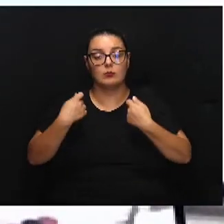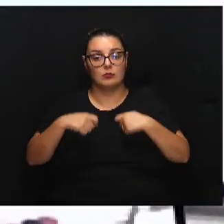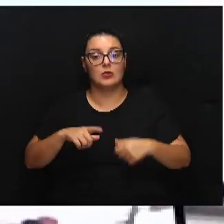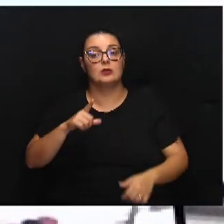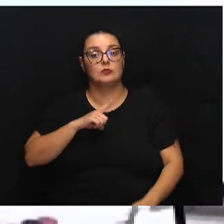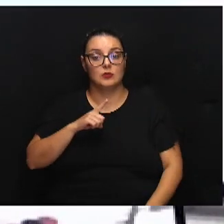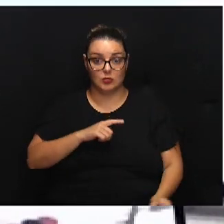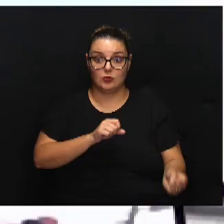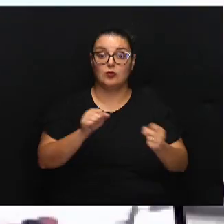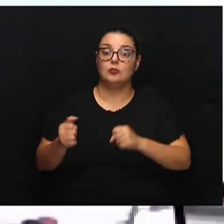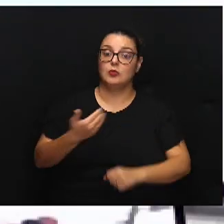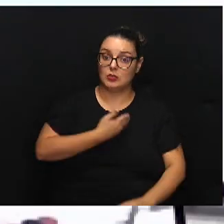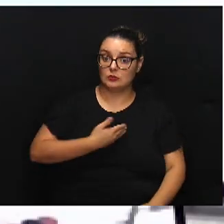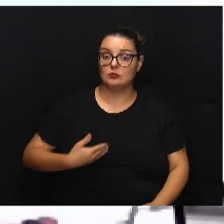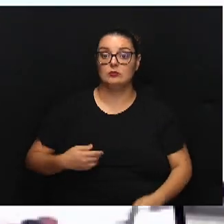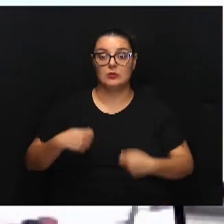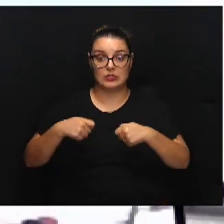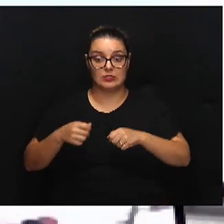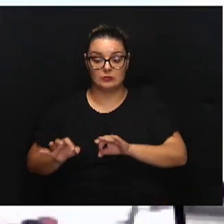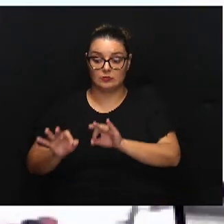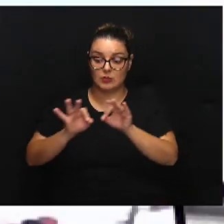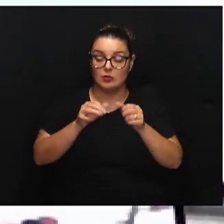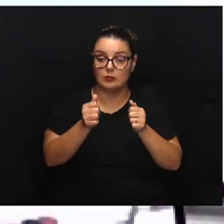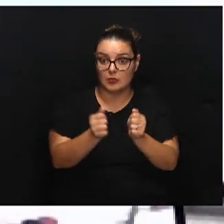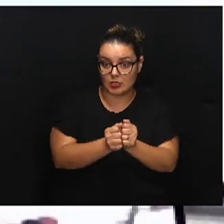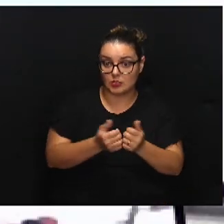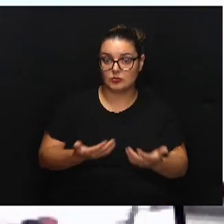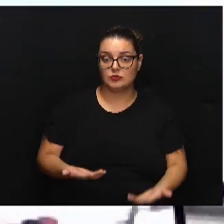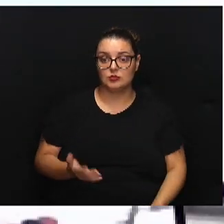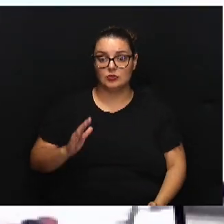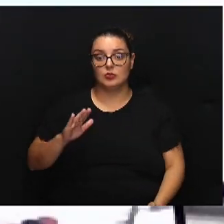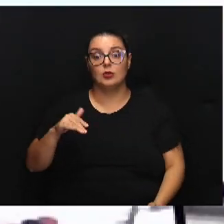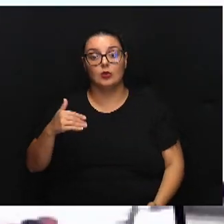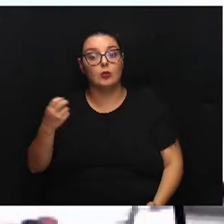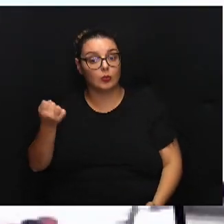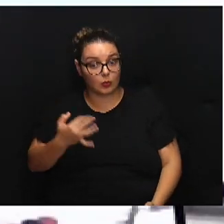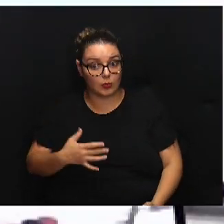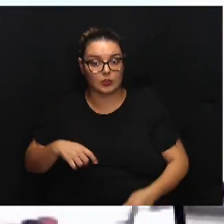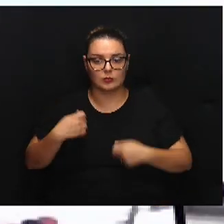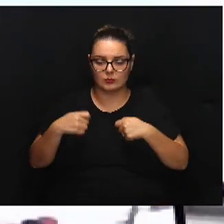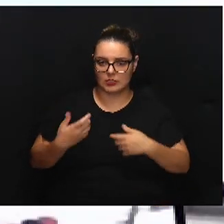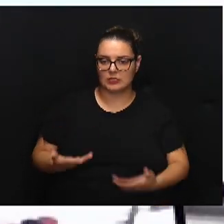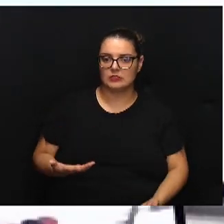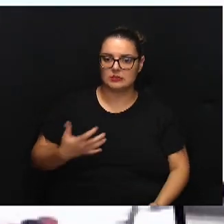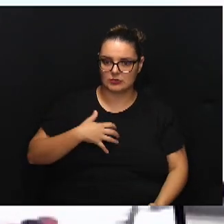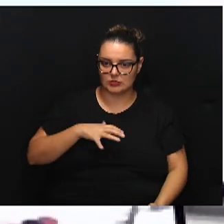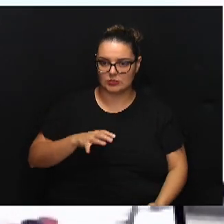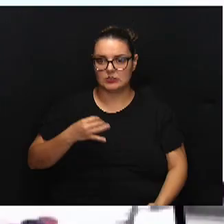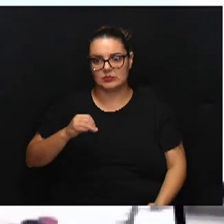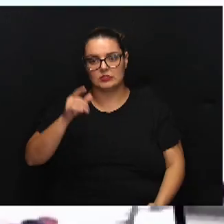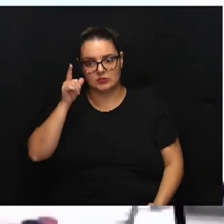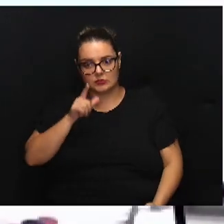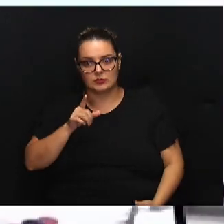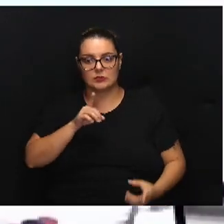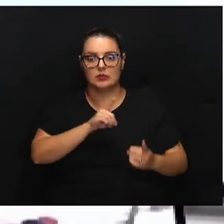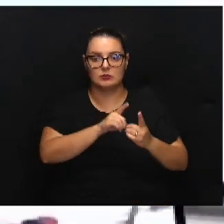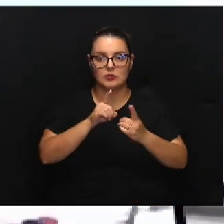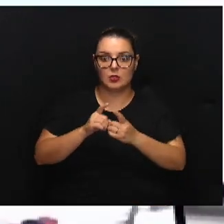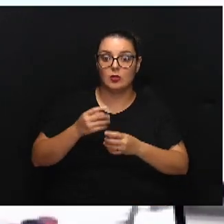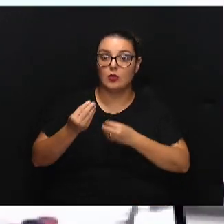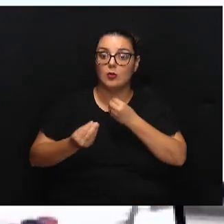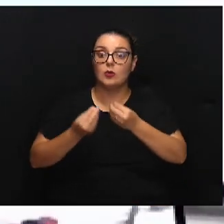o poder público precisa acompanhar muito de perto quanto precisa disso, se está dando conta do recado,